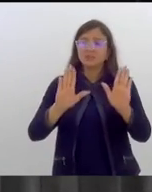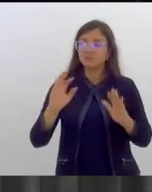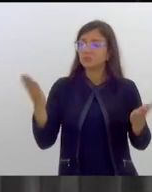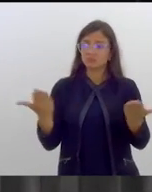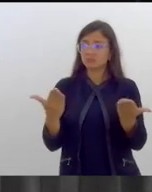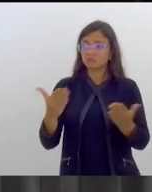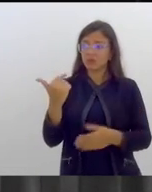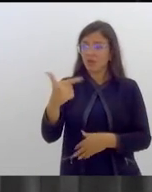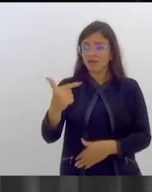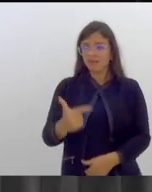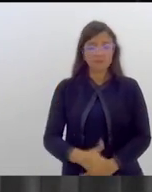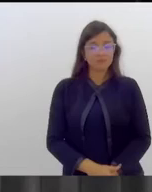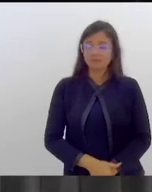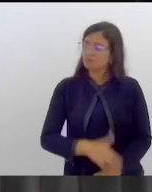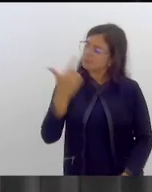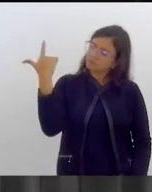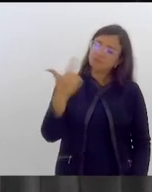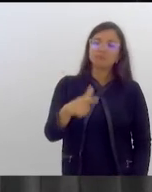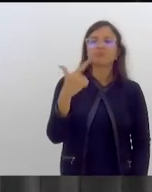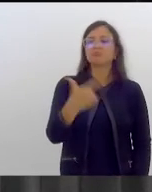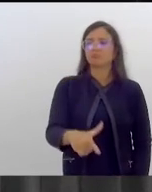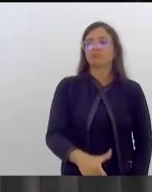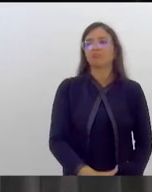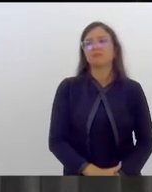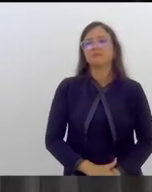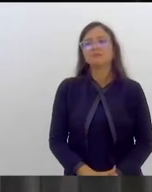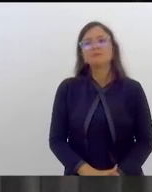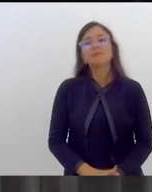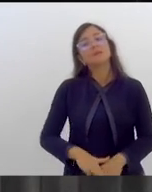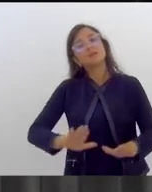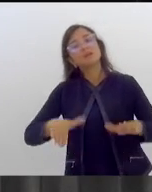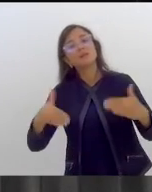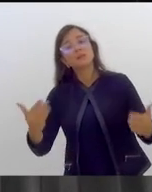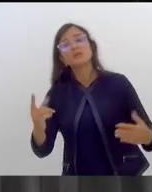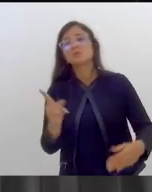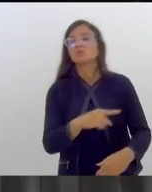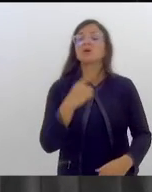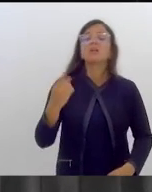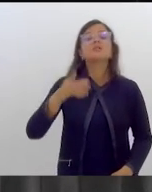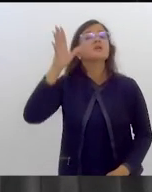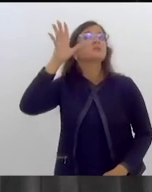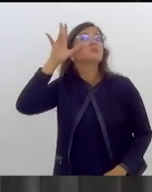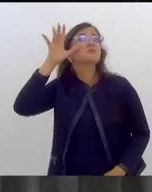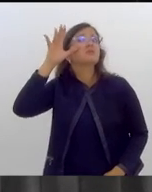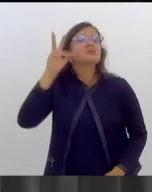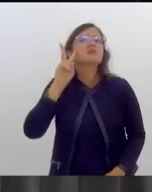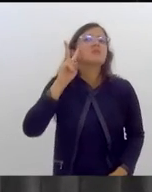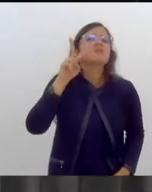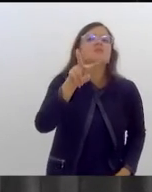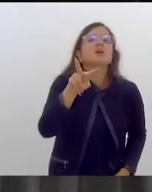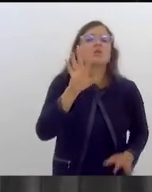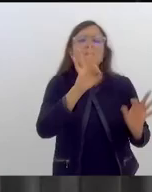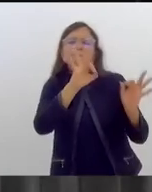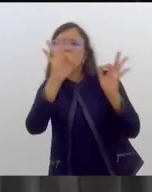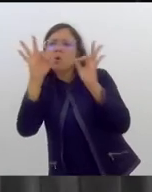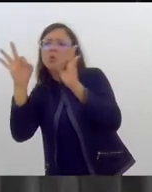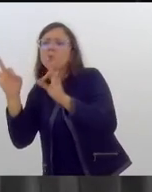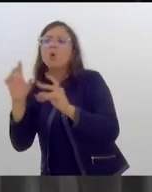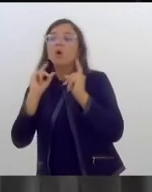acontece então então o que que nós estamos assistindo nós estamos assistindo